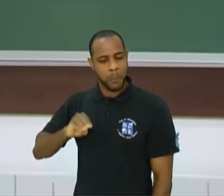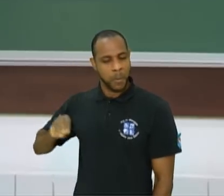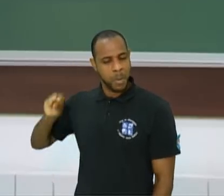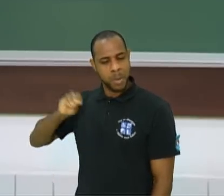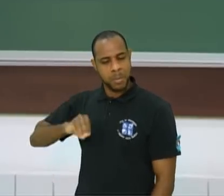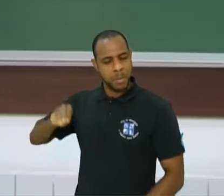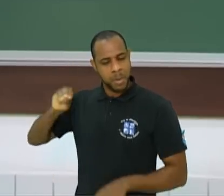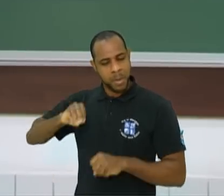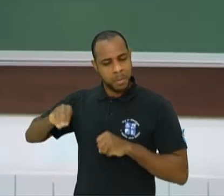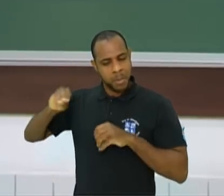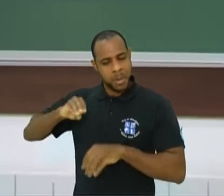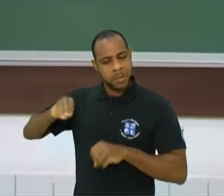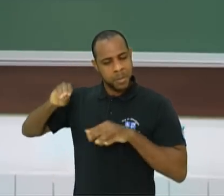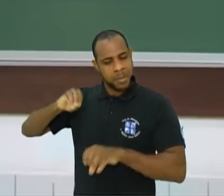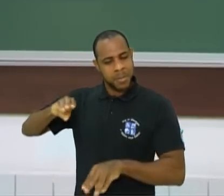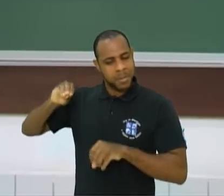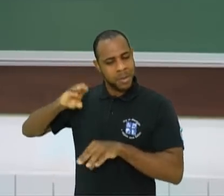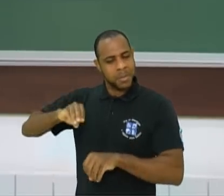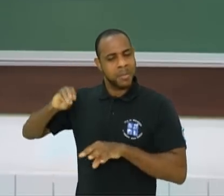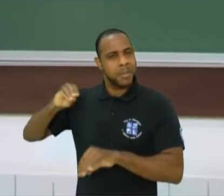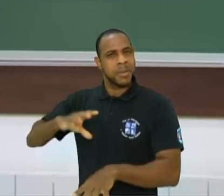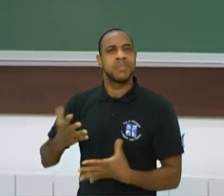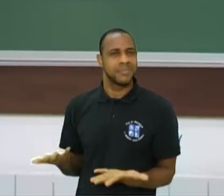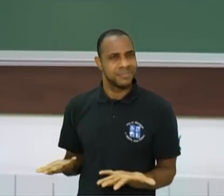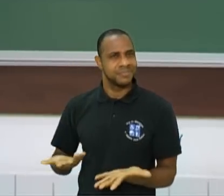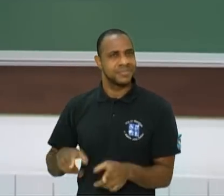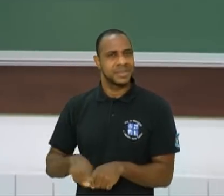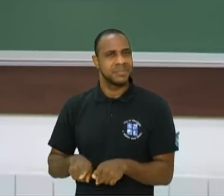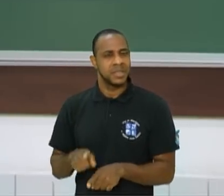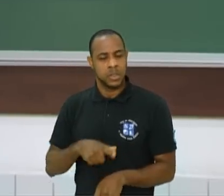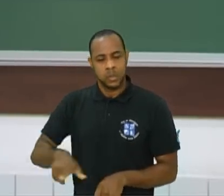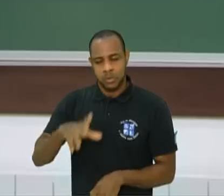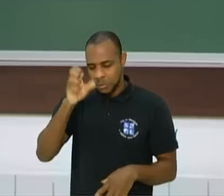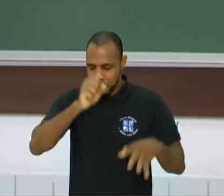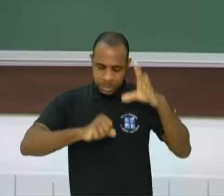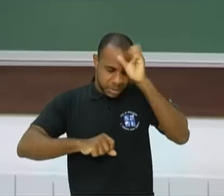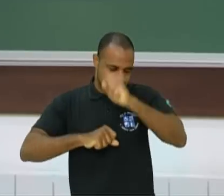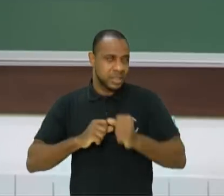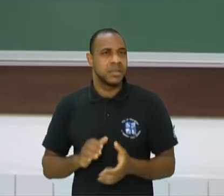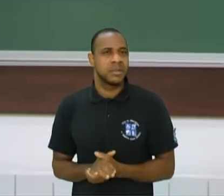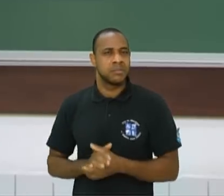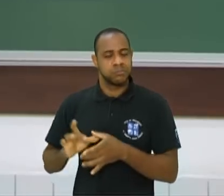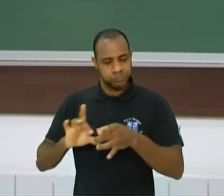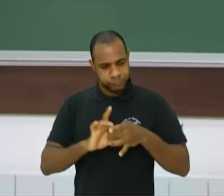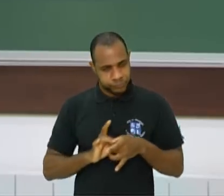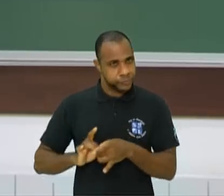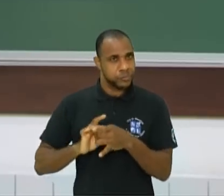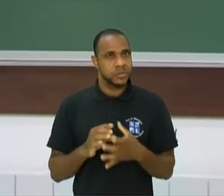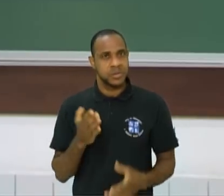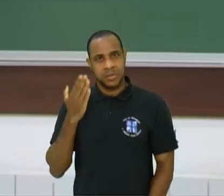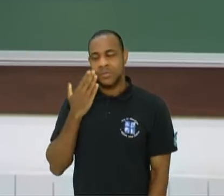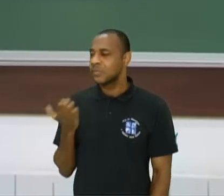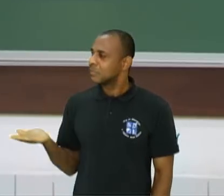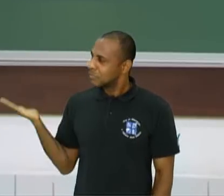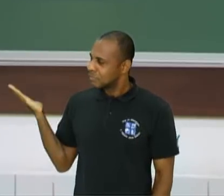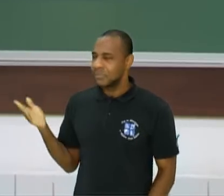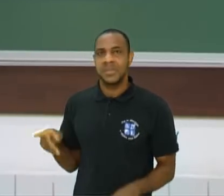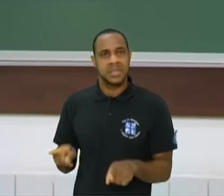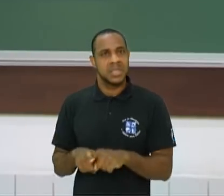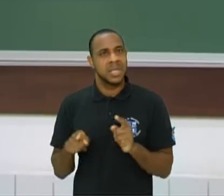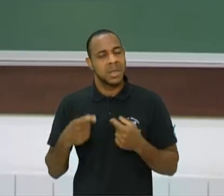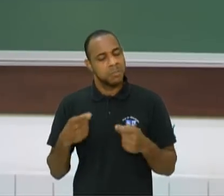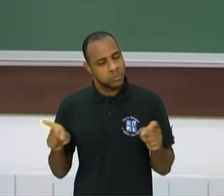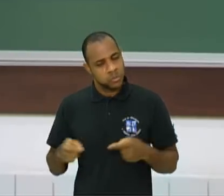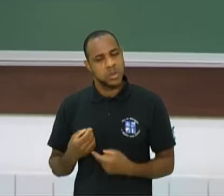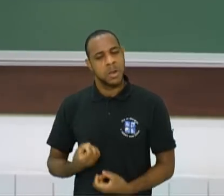oralidade. Então, vai contar a história, né? E assim todos vão aprendendo juntos. Então, ele sim, também é músico,